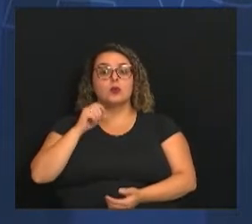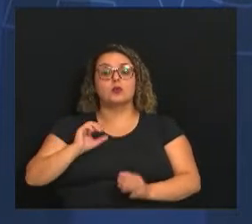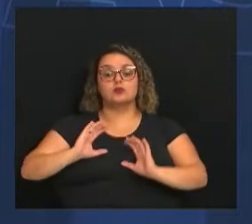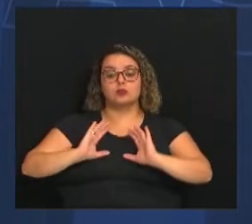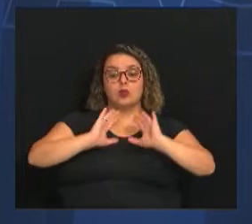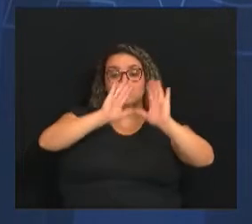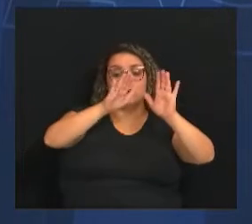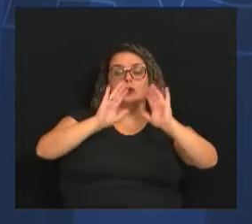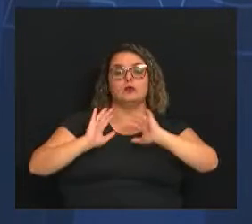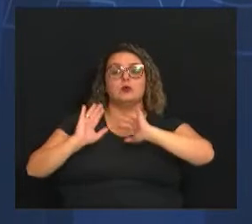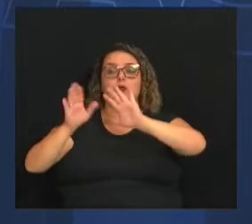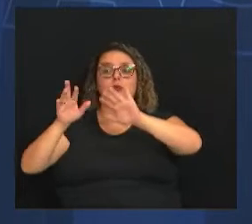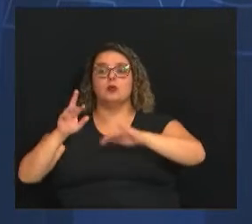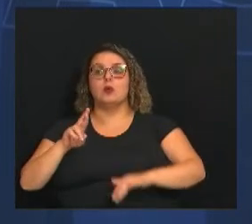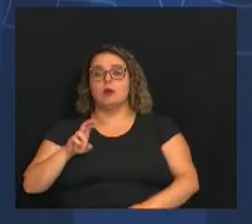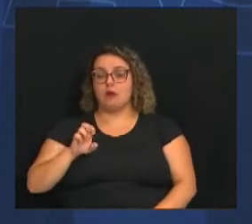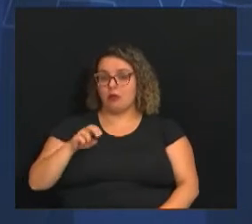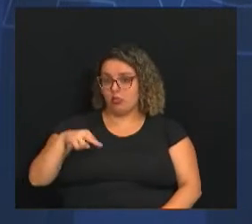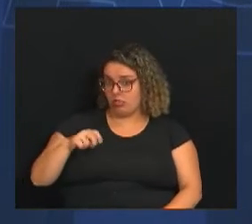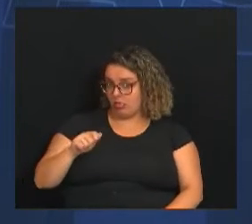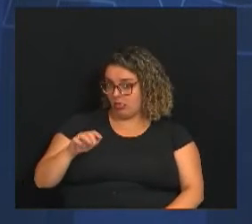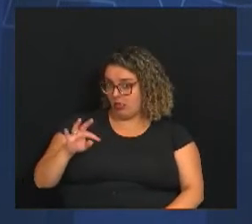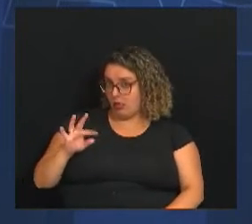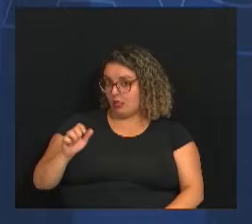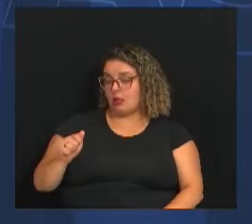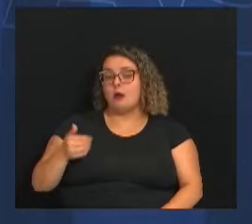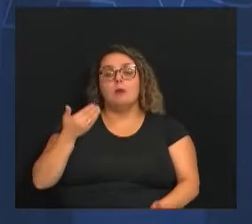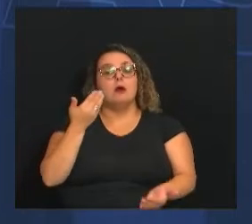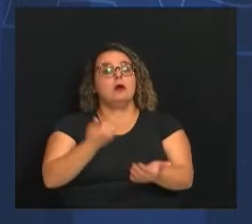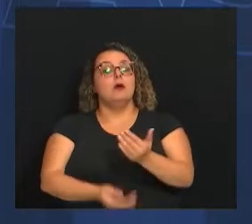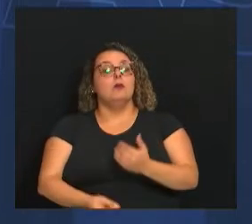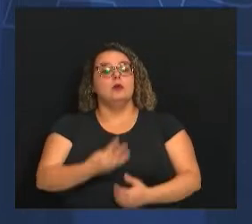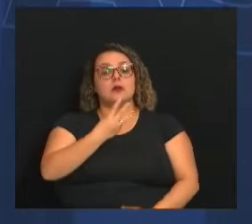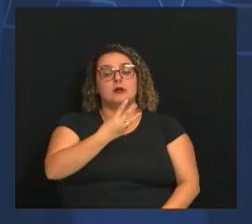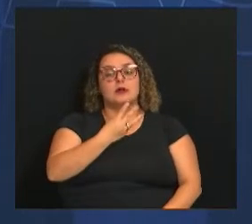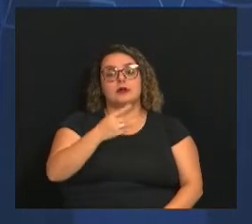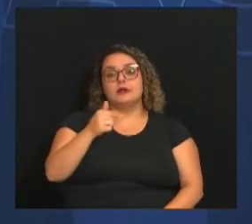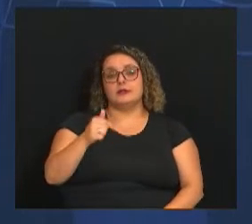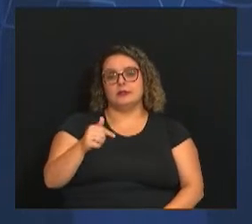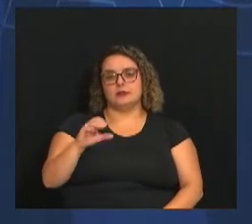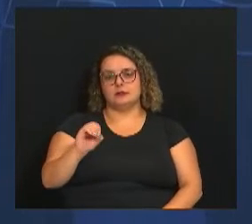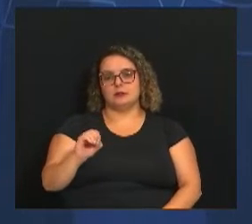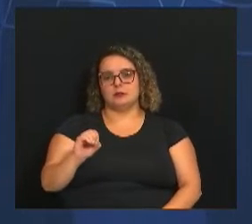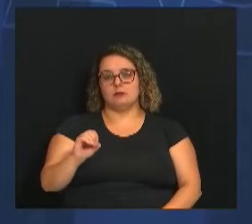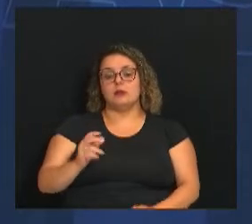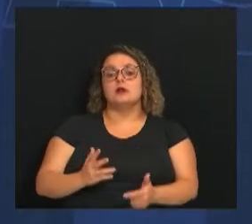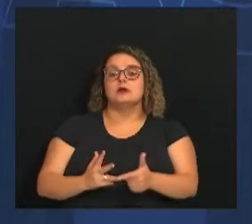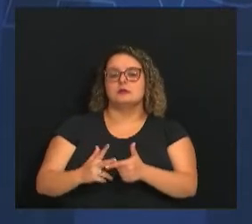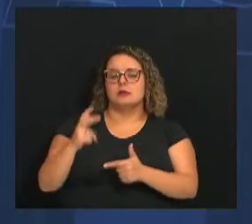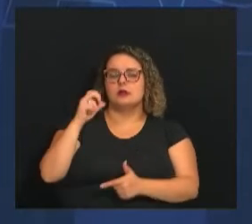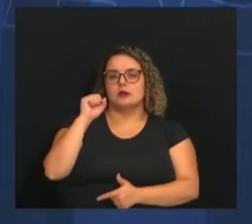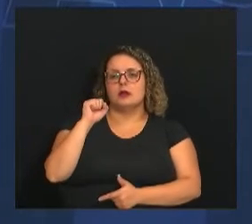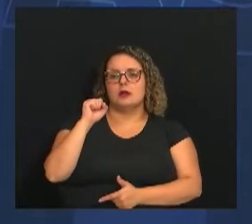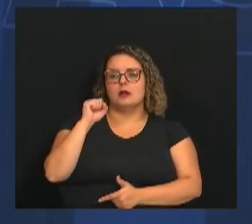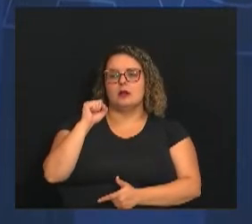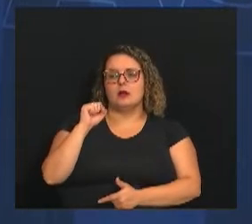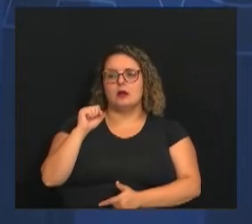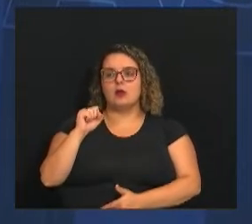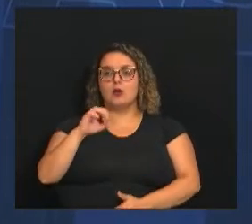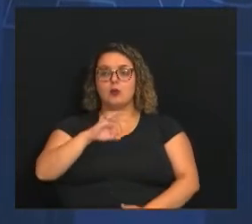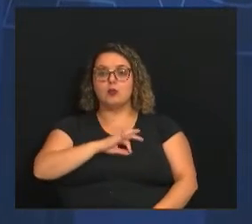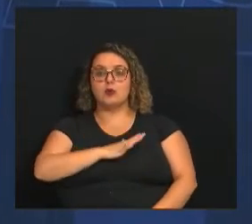o Renata perdeu para o Minas Vôlei por 3-0, mas venceu novamente o Policial Vôlei